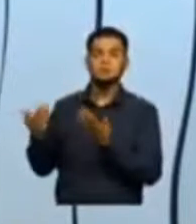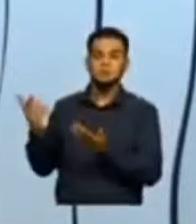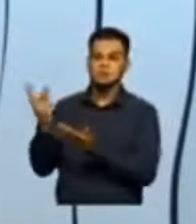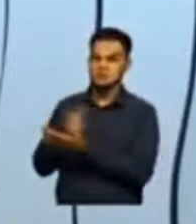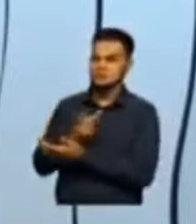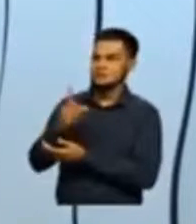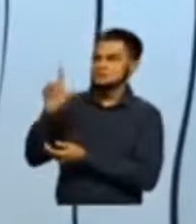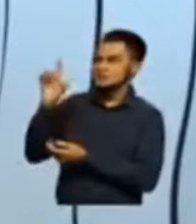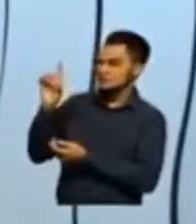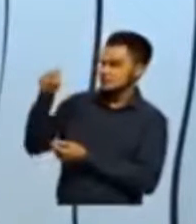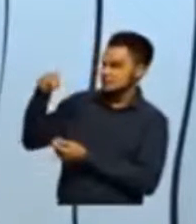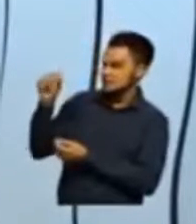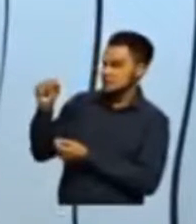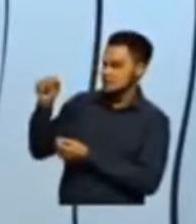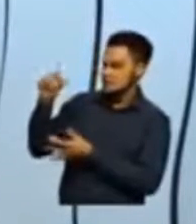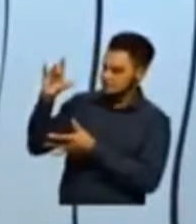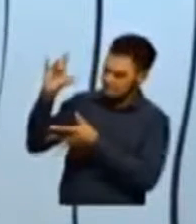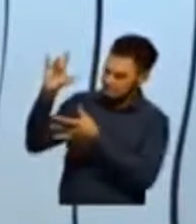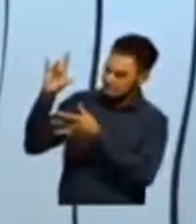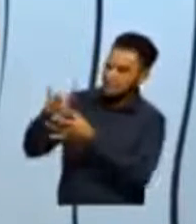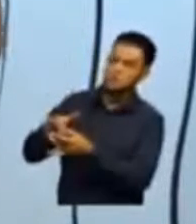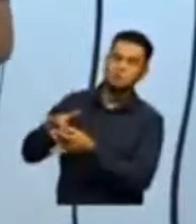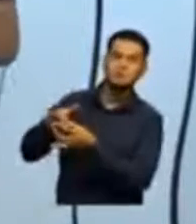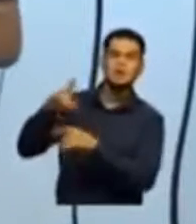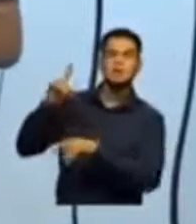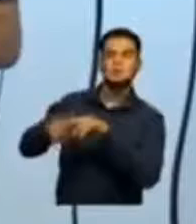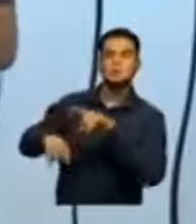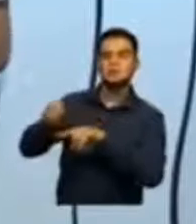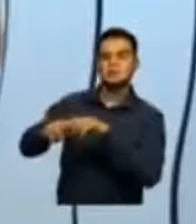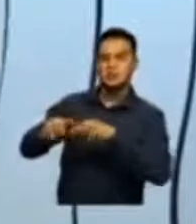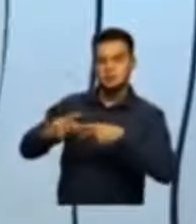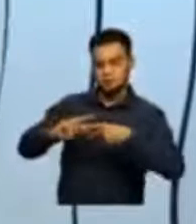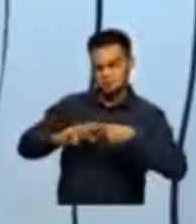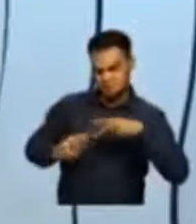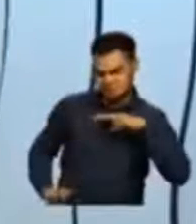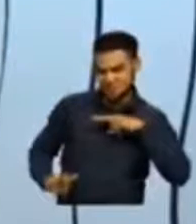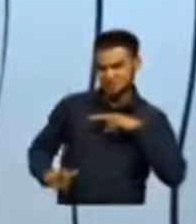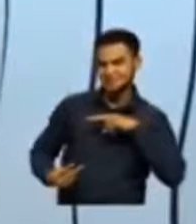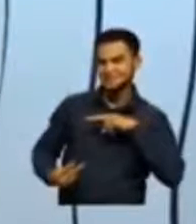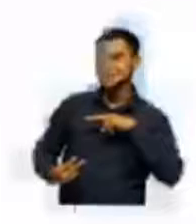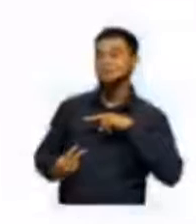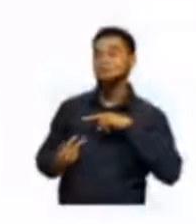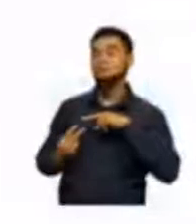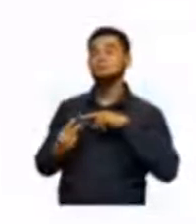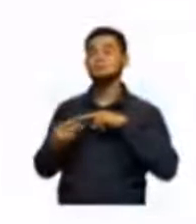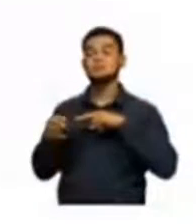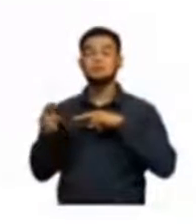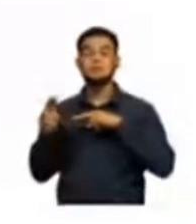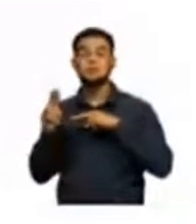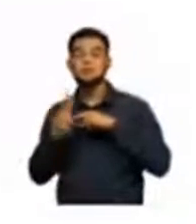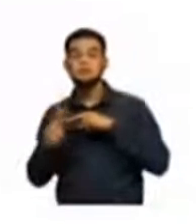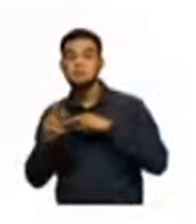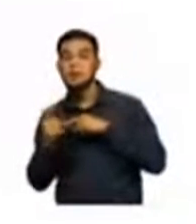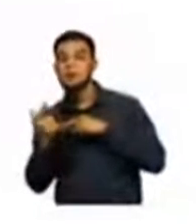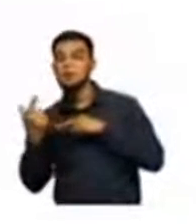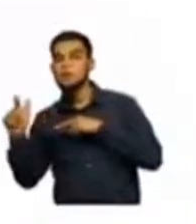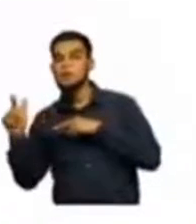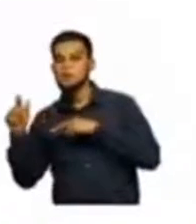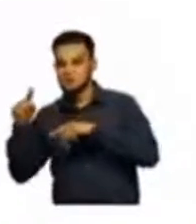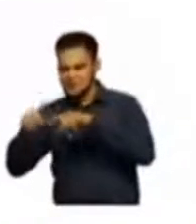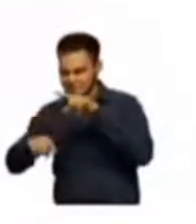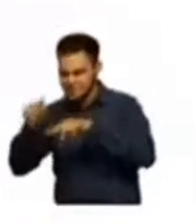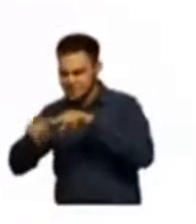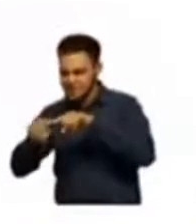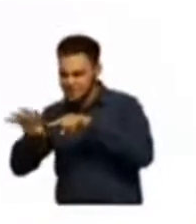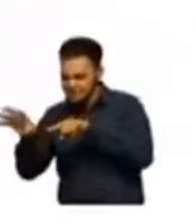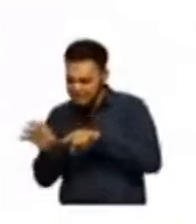vai fundir ao material genético da célula através de uma outra enzima chamada